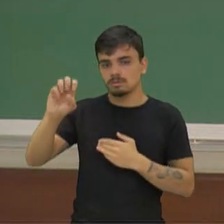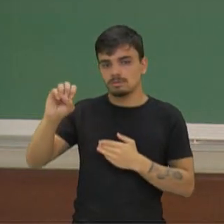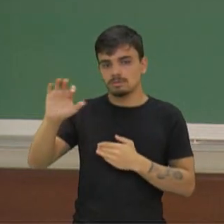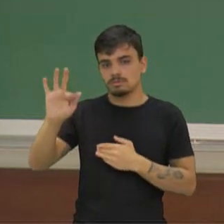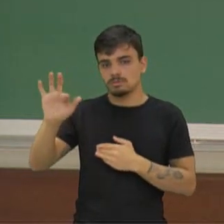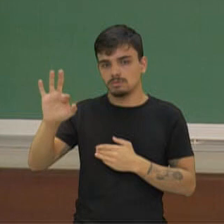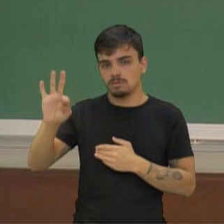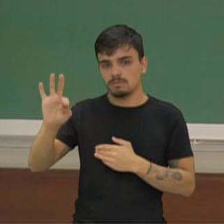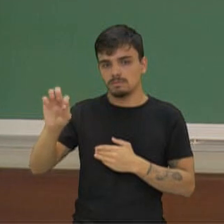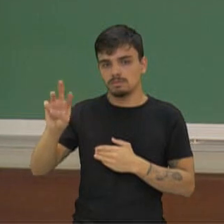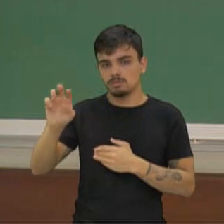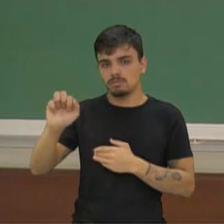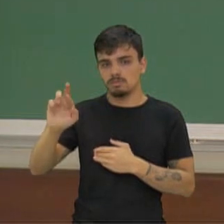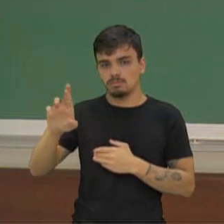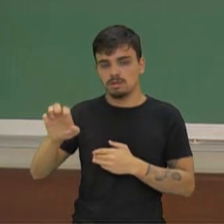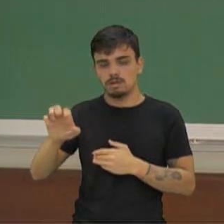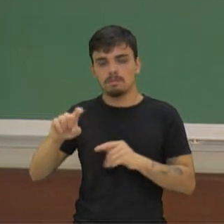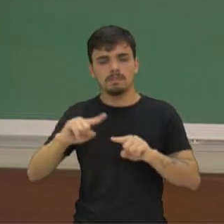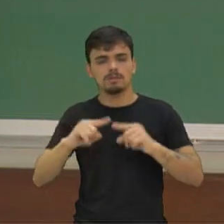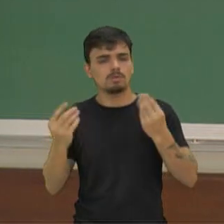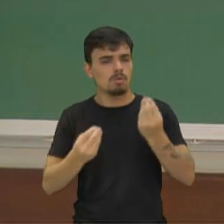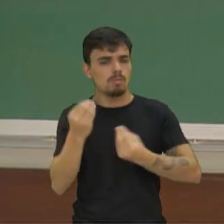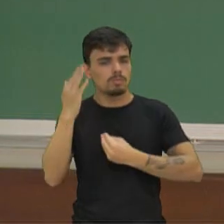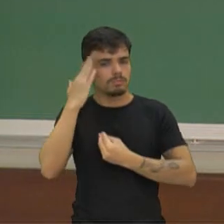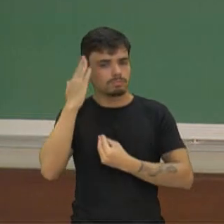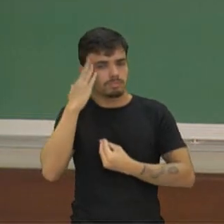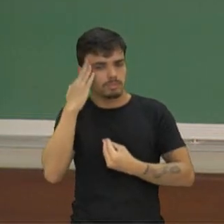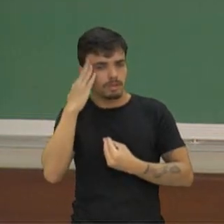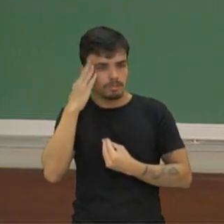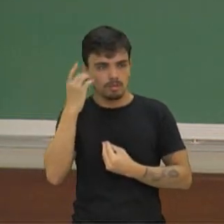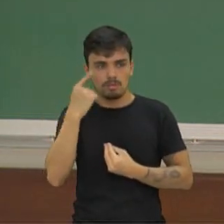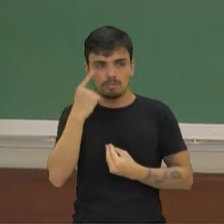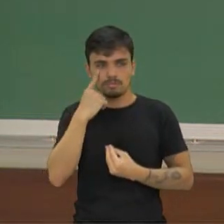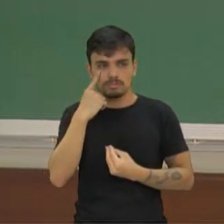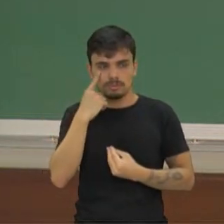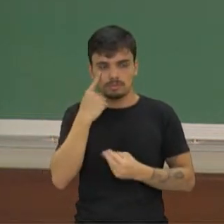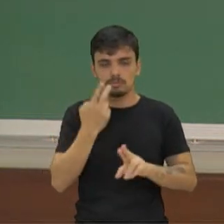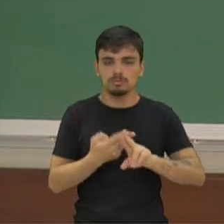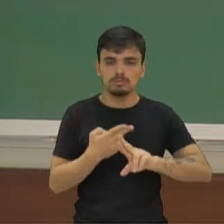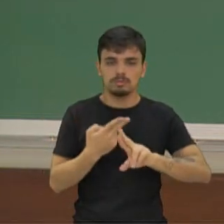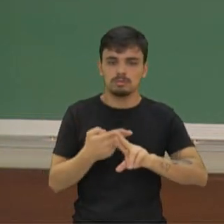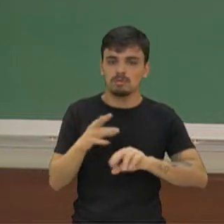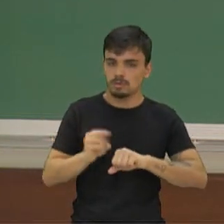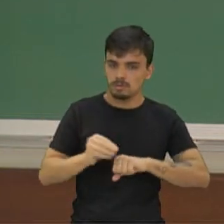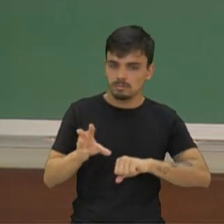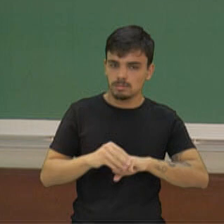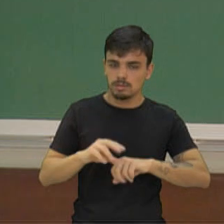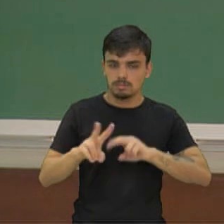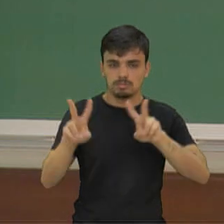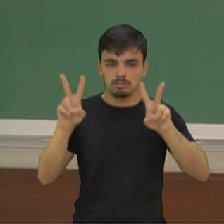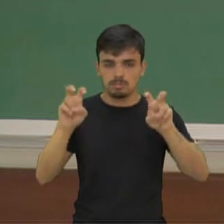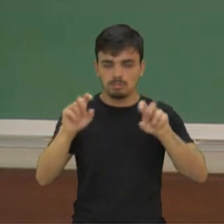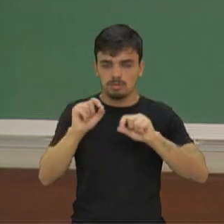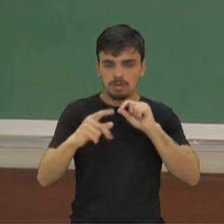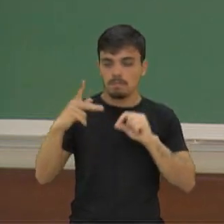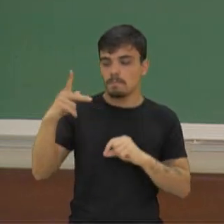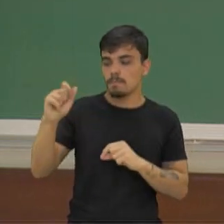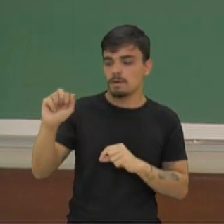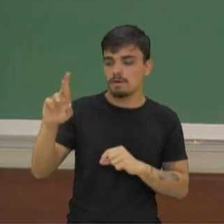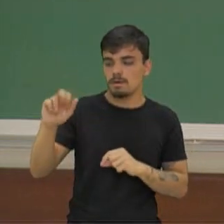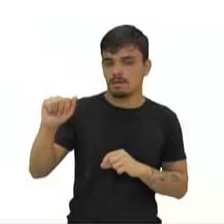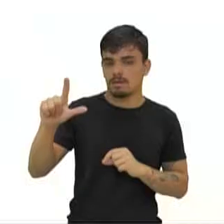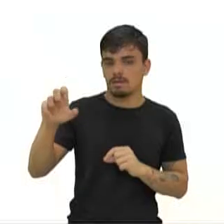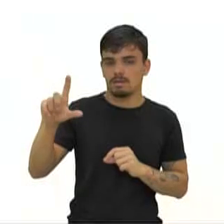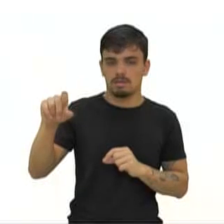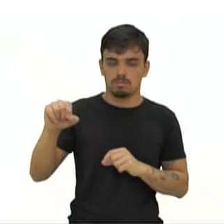corrente. Como é que eu deduzo a corrente? Aplicando o conhecimento que nós temos sobre circuito paralelo. Então, olha